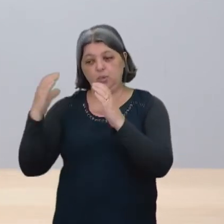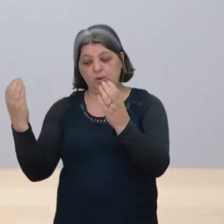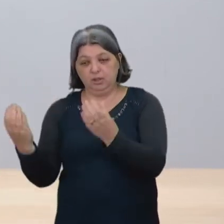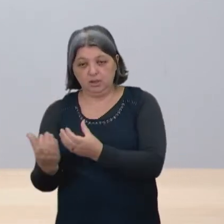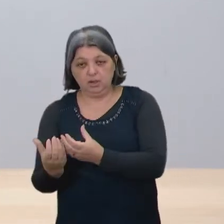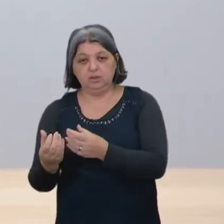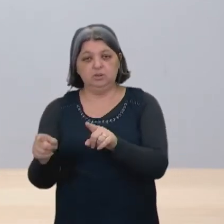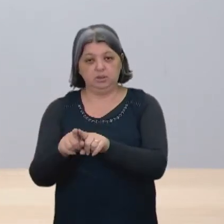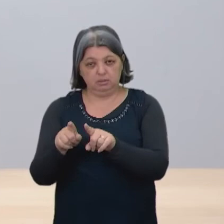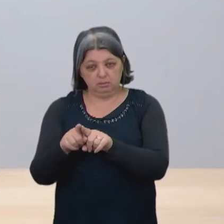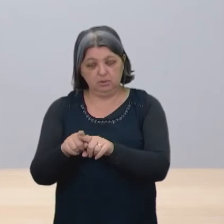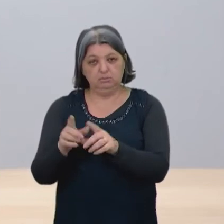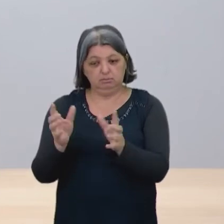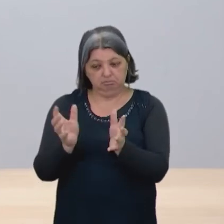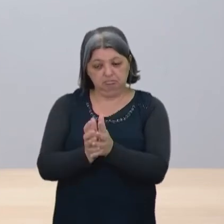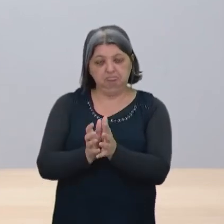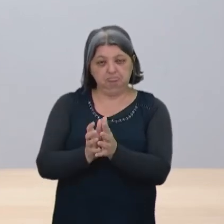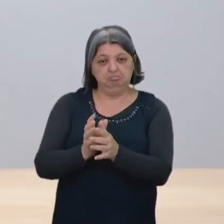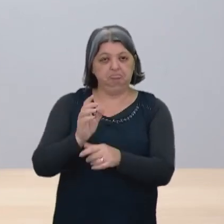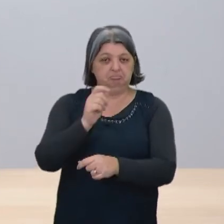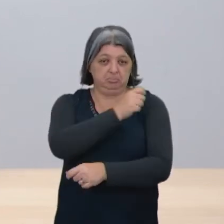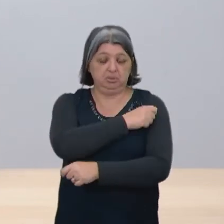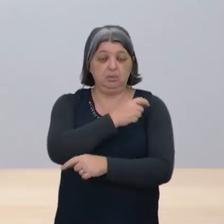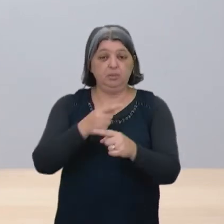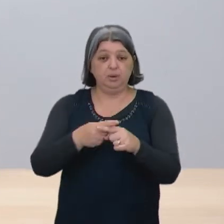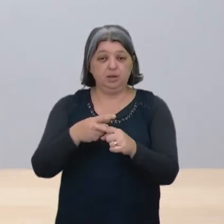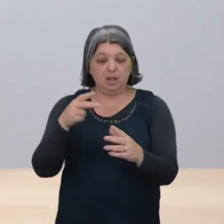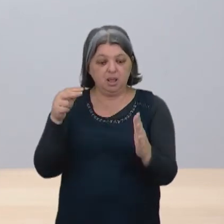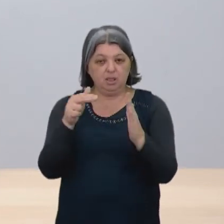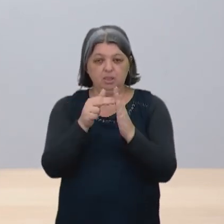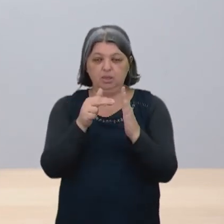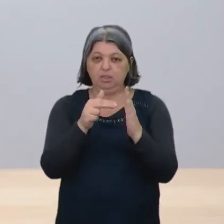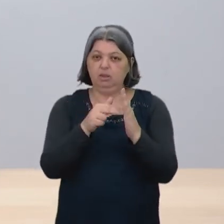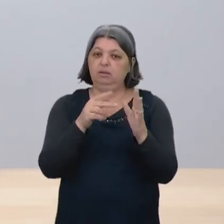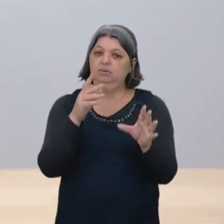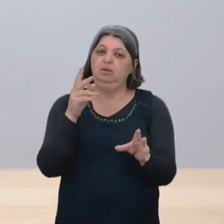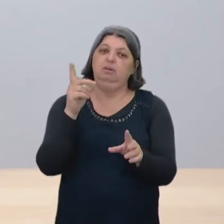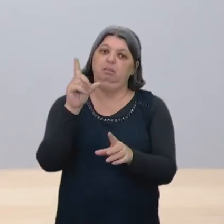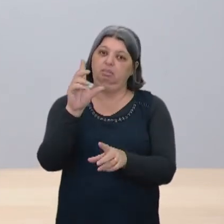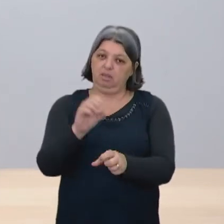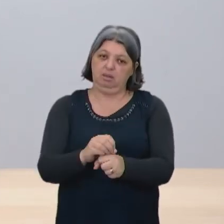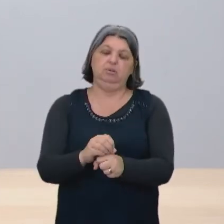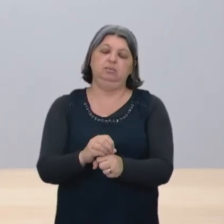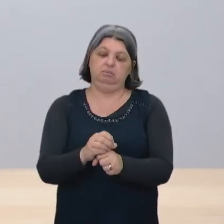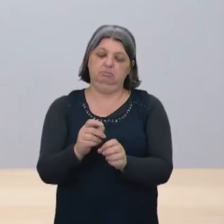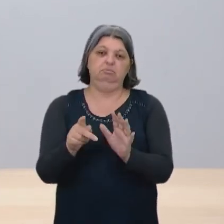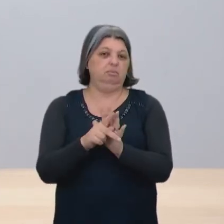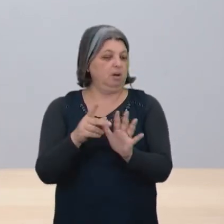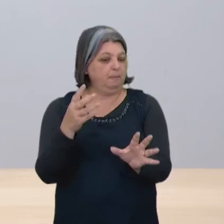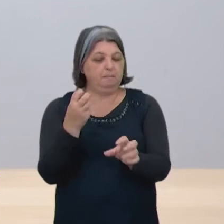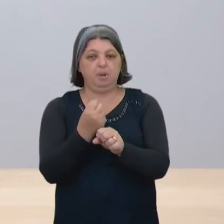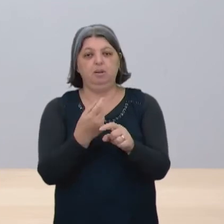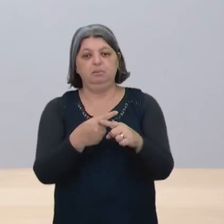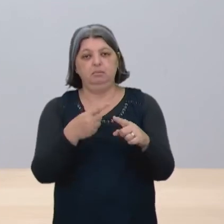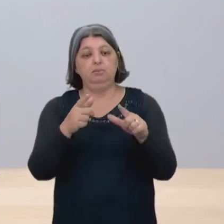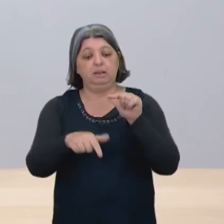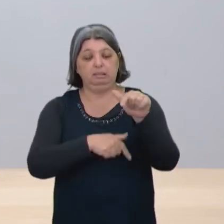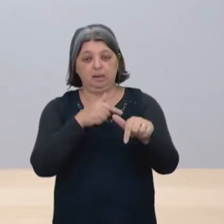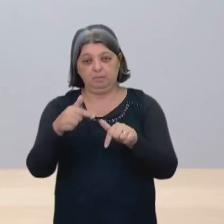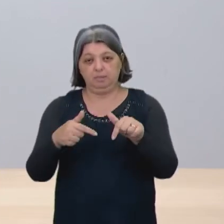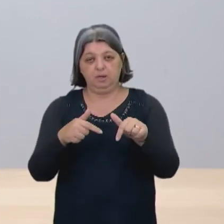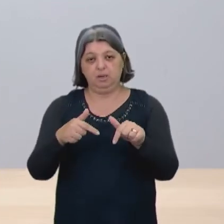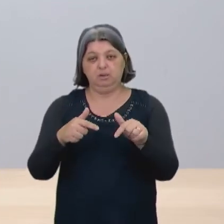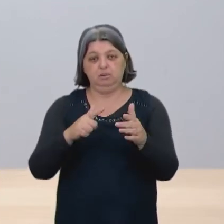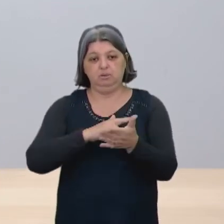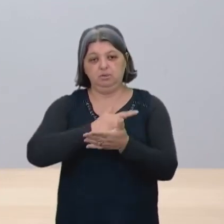foram excelentes, que eles tiveram nota 10, porque eles fizeram tudo aquilo que se pede quando se faz um trabalho jornalístico